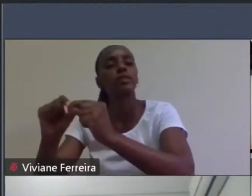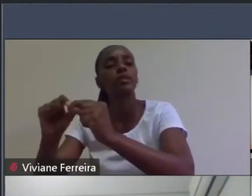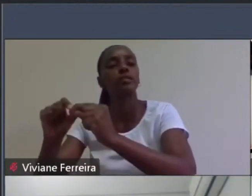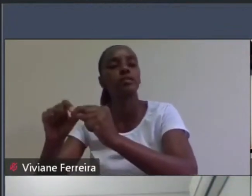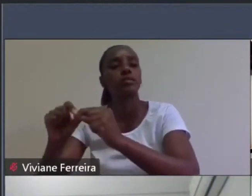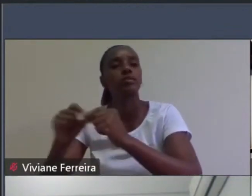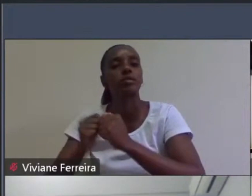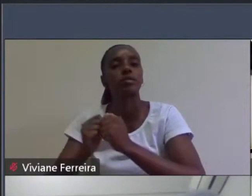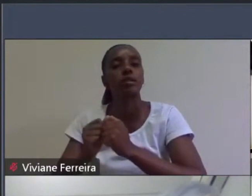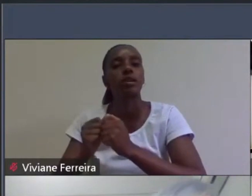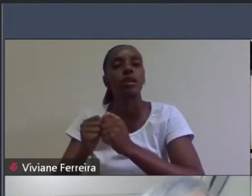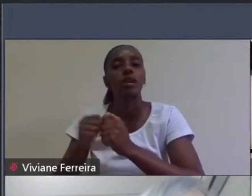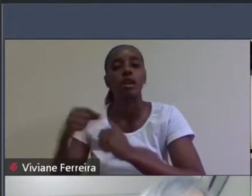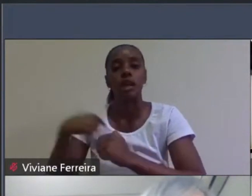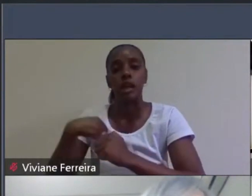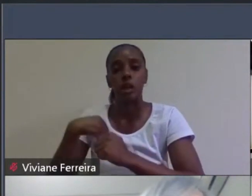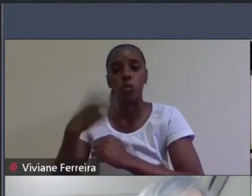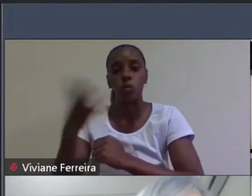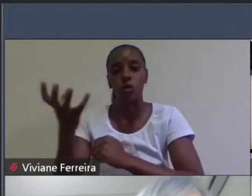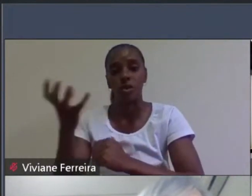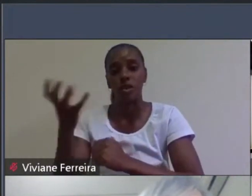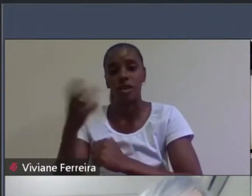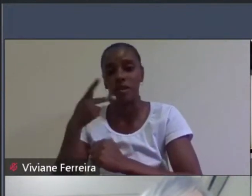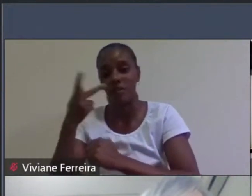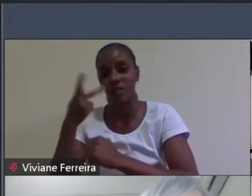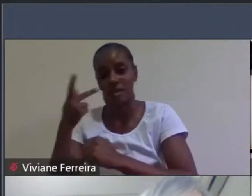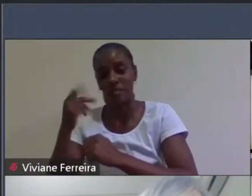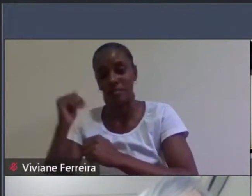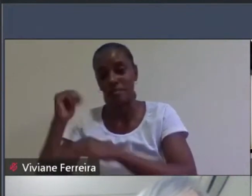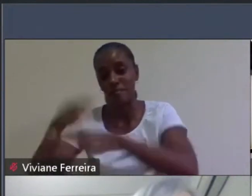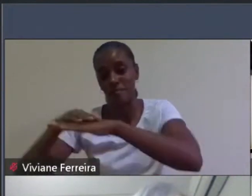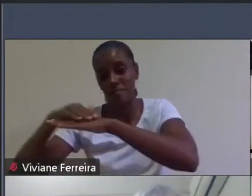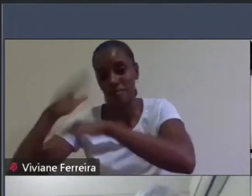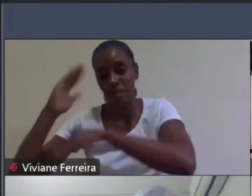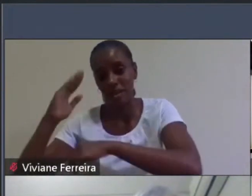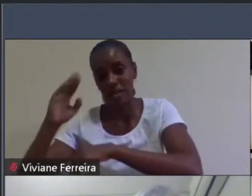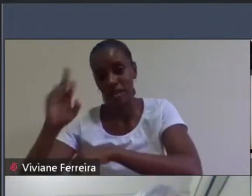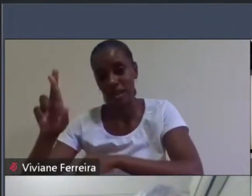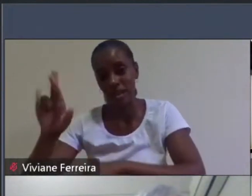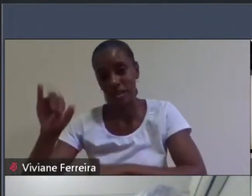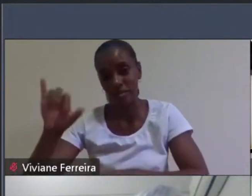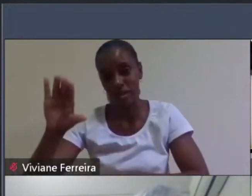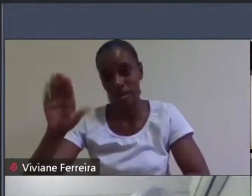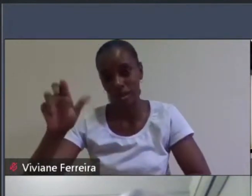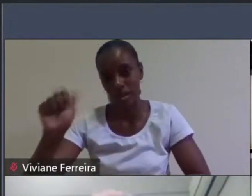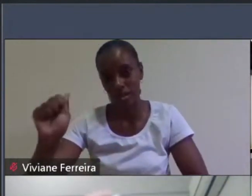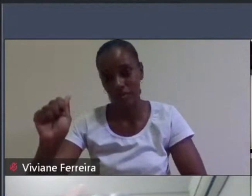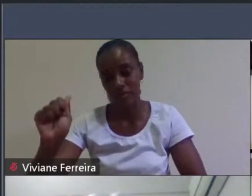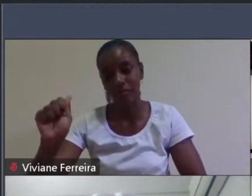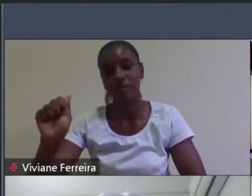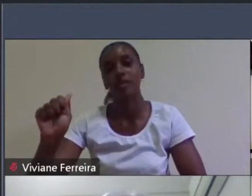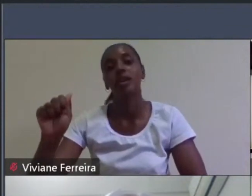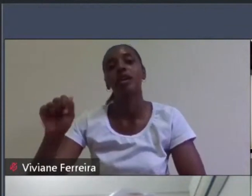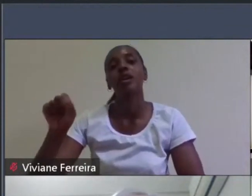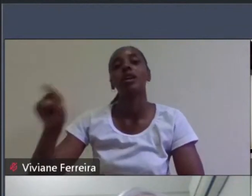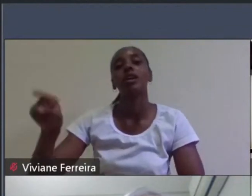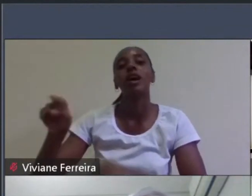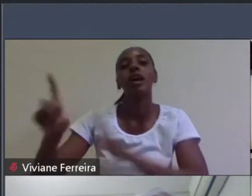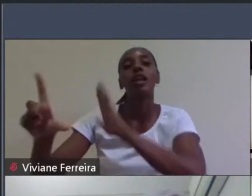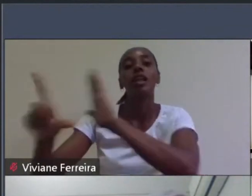Eu queria falar um pouco mais, Rebeca. Além, nessa carta,